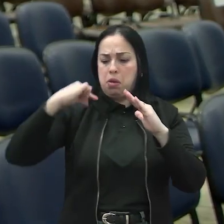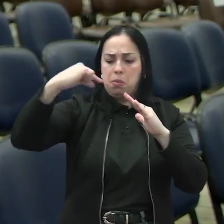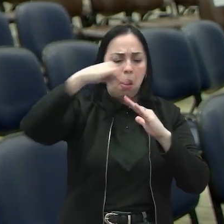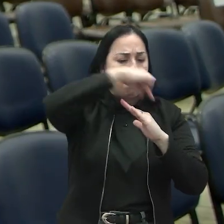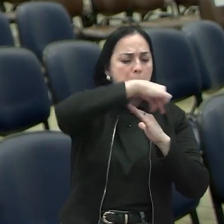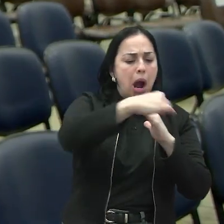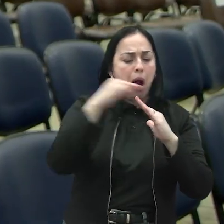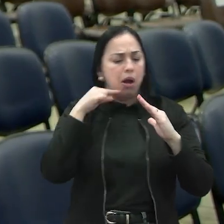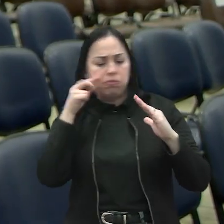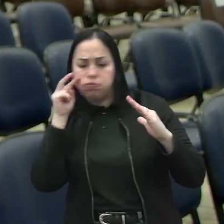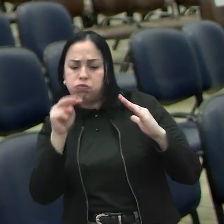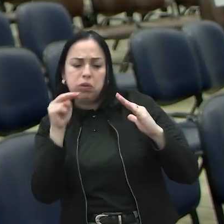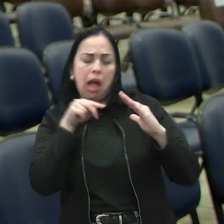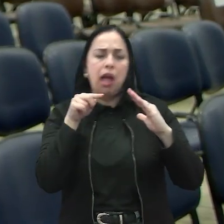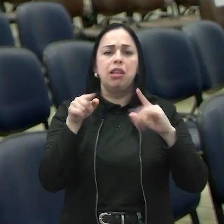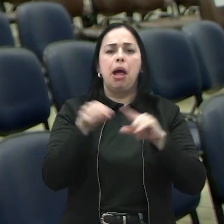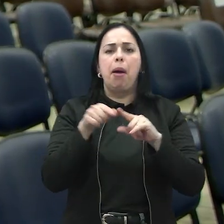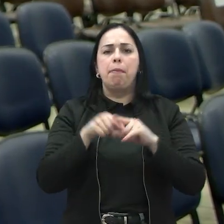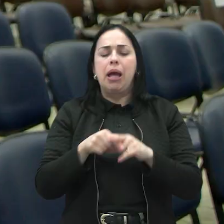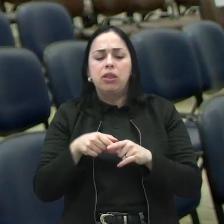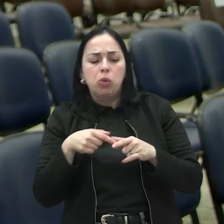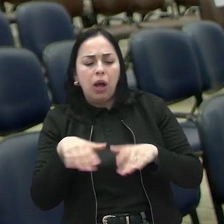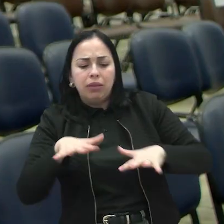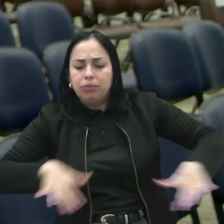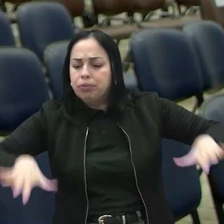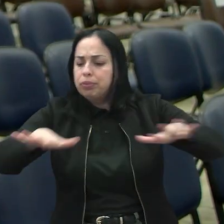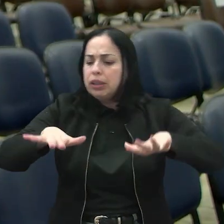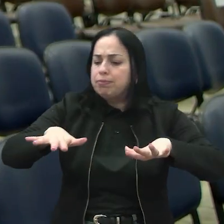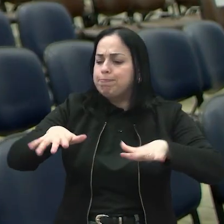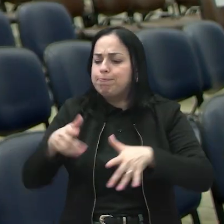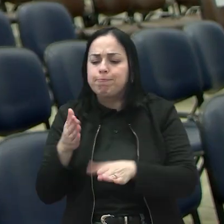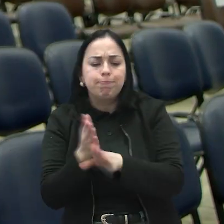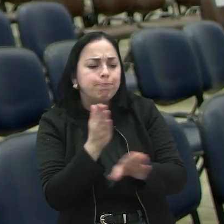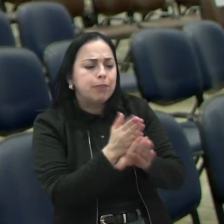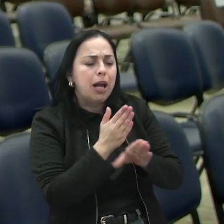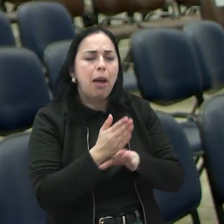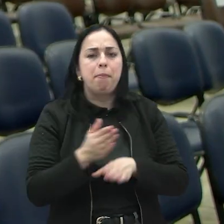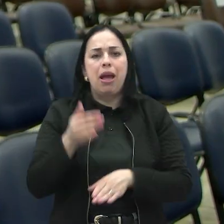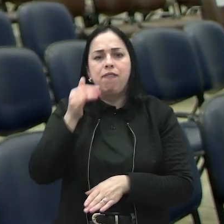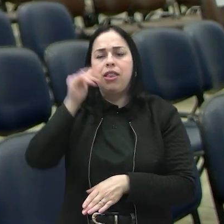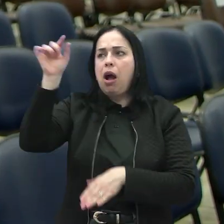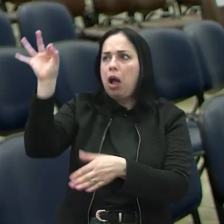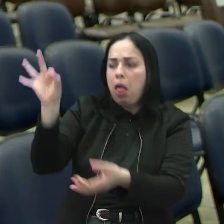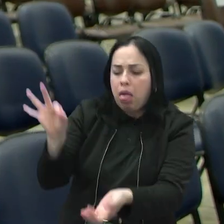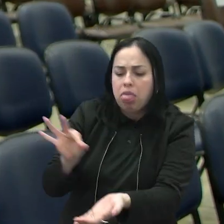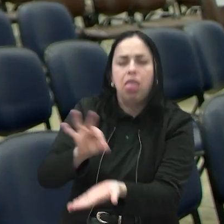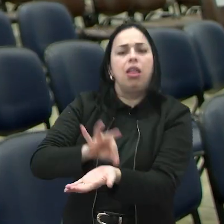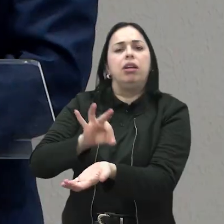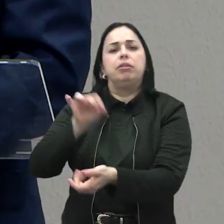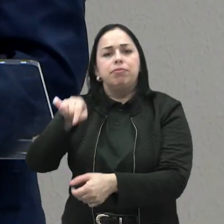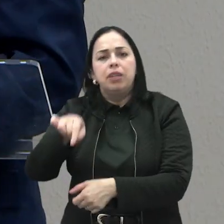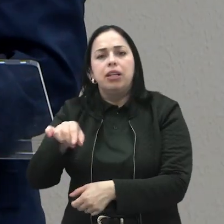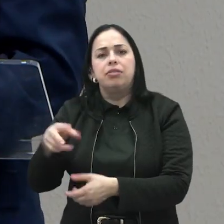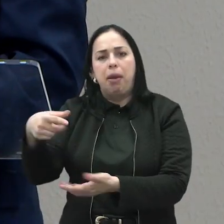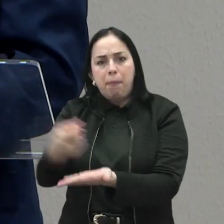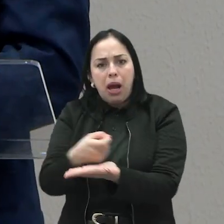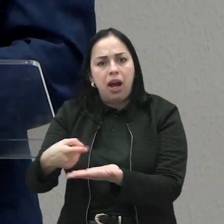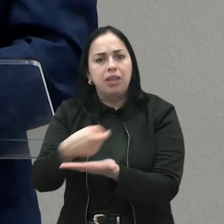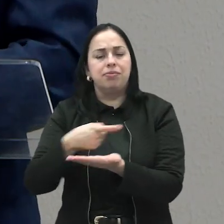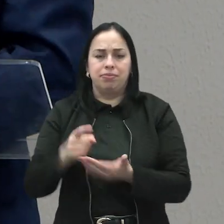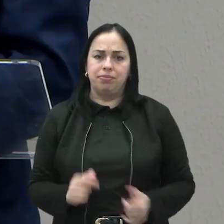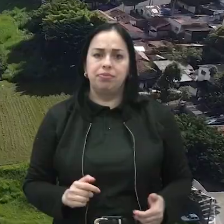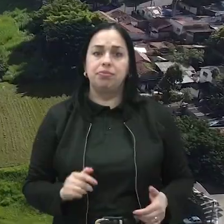sua calha, verificando o seu quintal, ver se não tem nenhum vasilhame aí com água parada, para que o mosquitinho não coloque larva lá. Para o vereador,